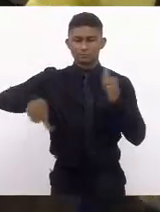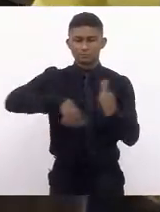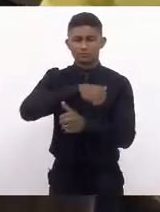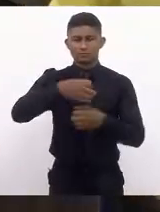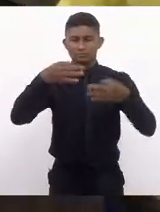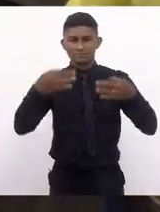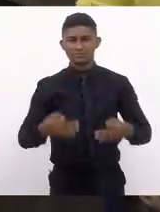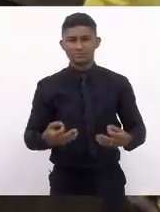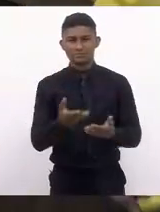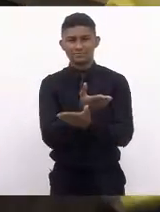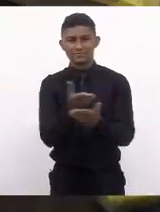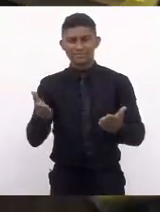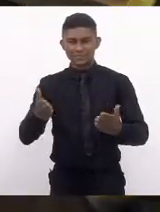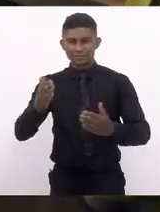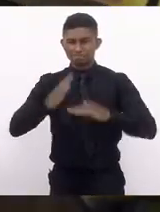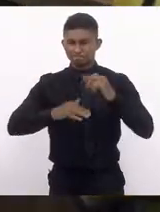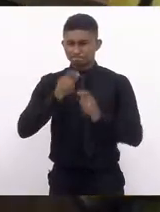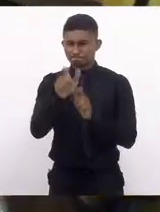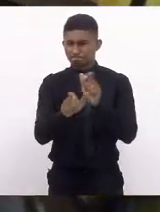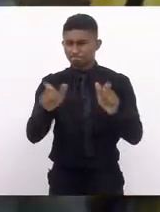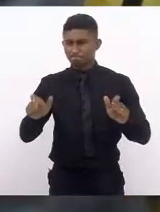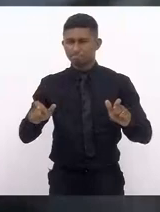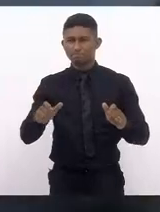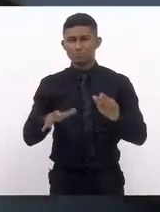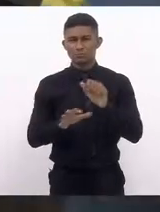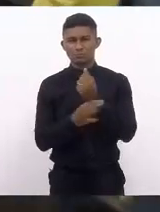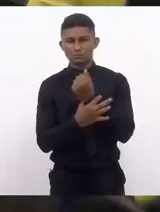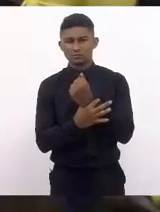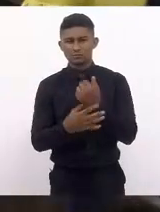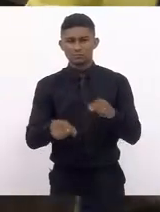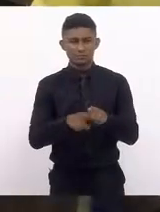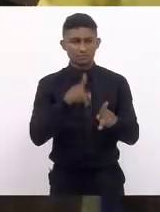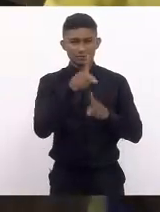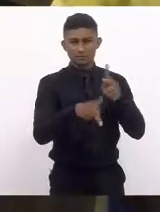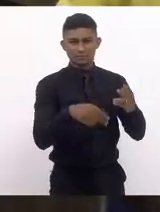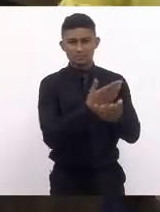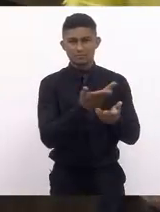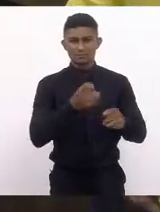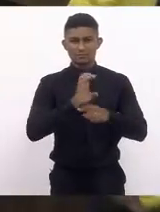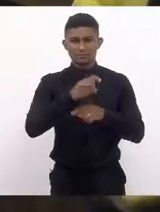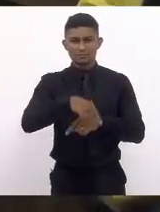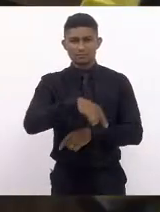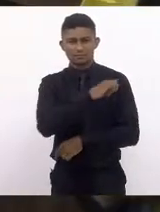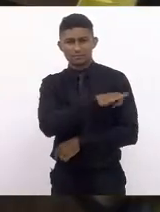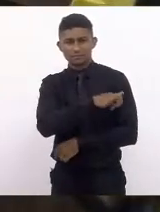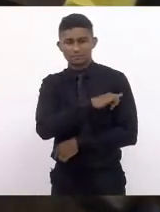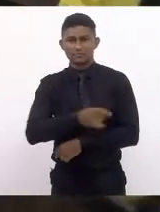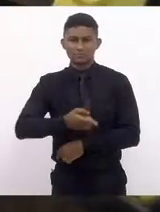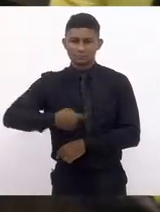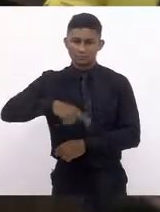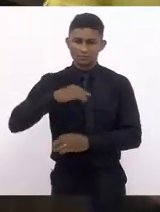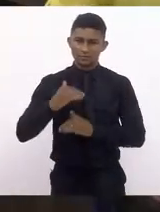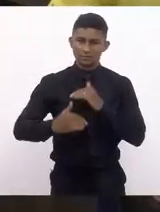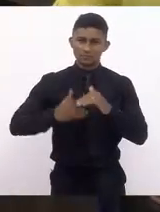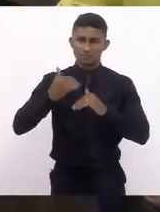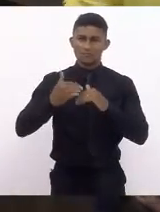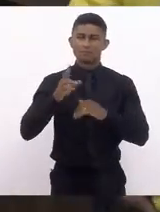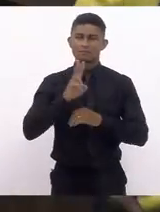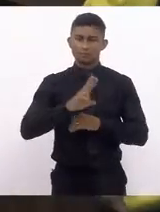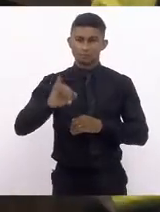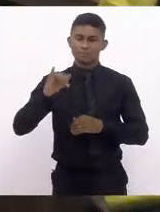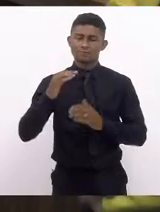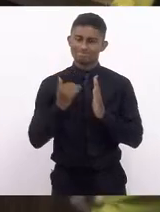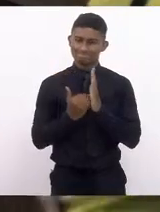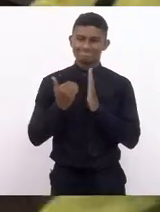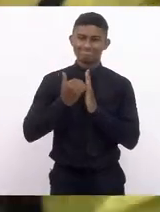nome dos profissionais da segurança pública em nome dos interesses do povo do Estado do Rio de Janeiro a façamos nós somos da passar